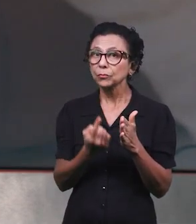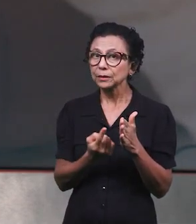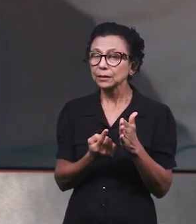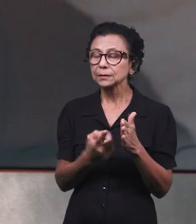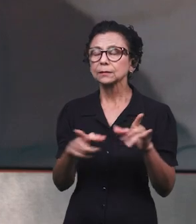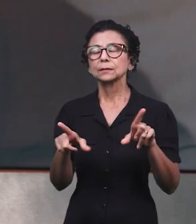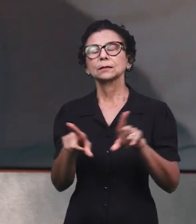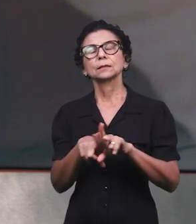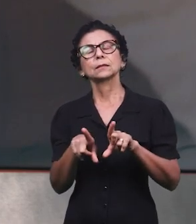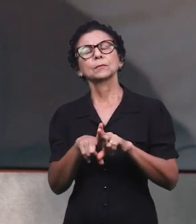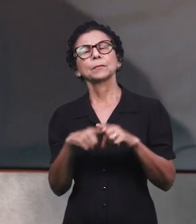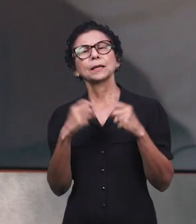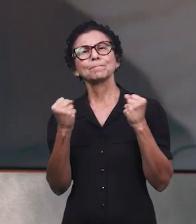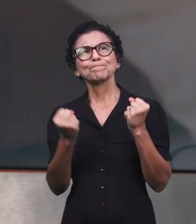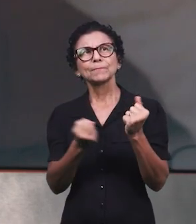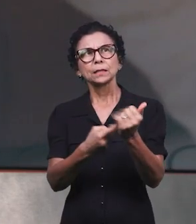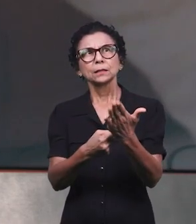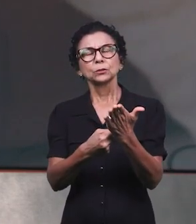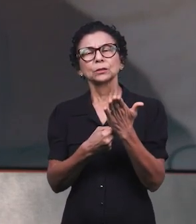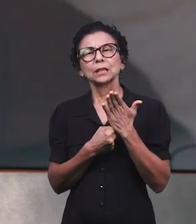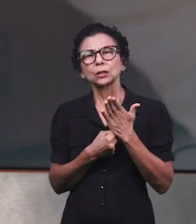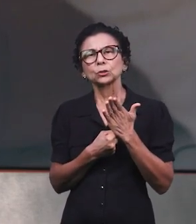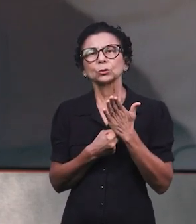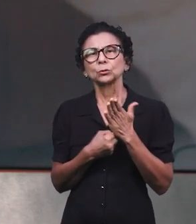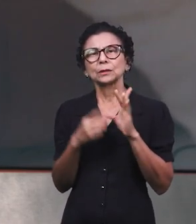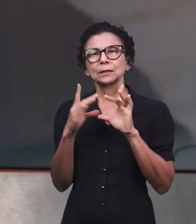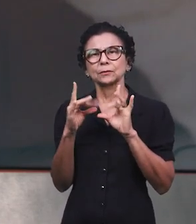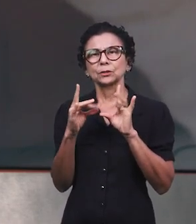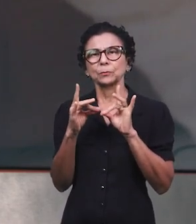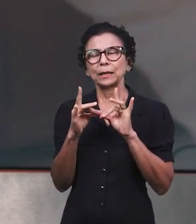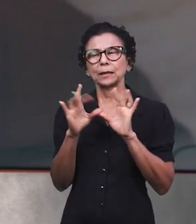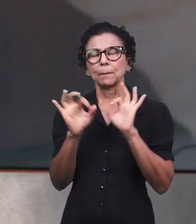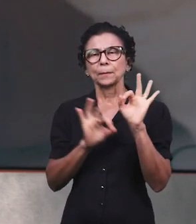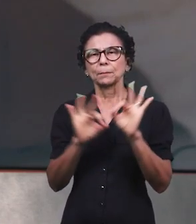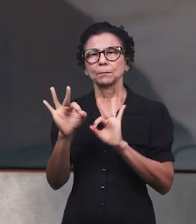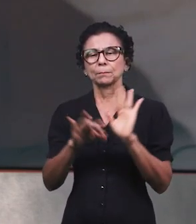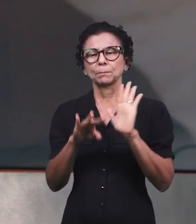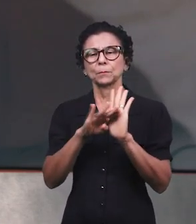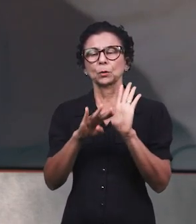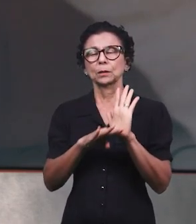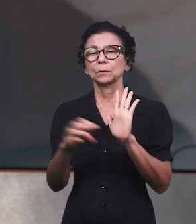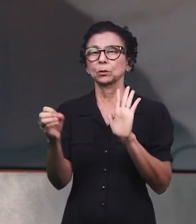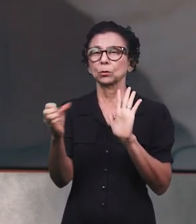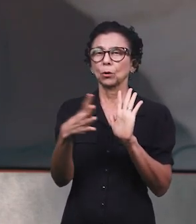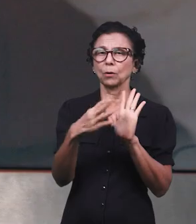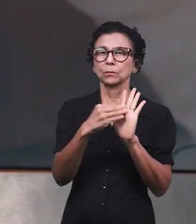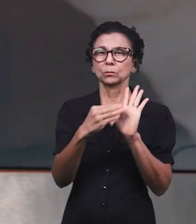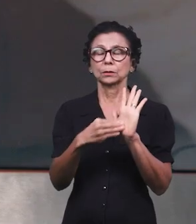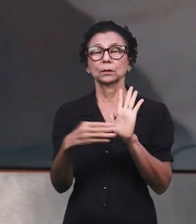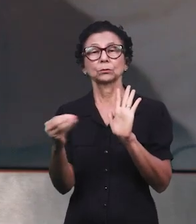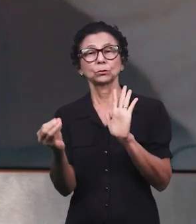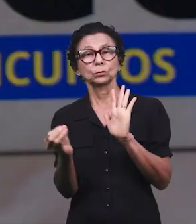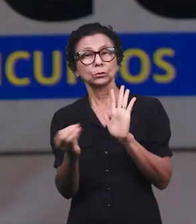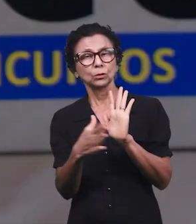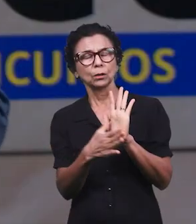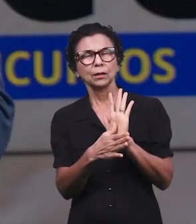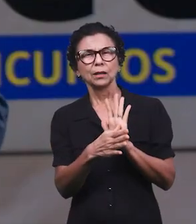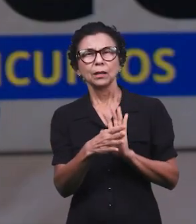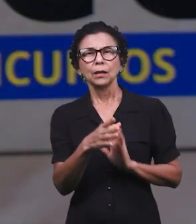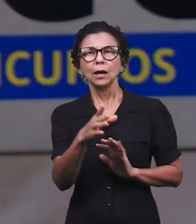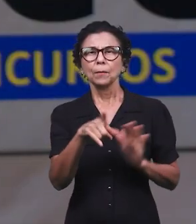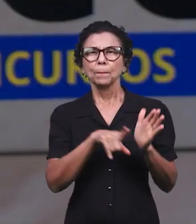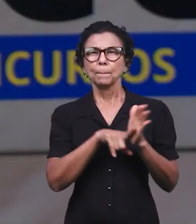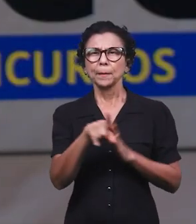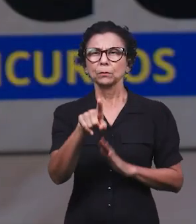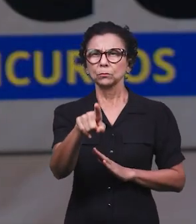inclusive, nos ajuda, por exemplo, a preparar novos programas, a preparar novos conteúdos. Você já assistiu o